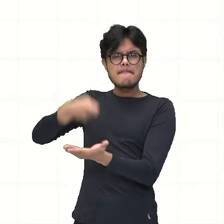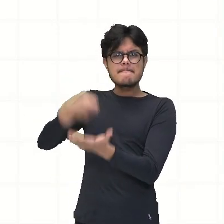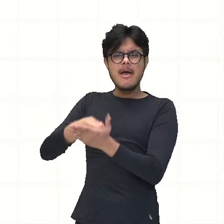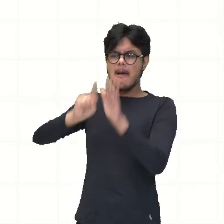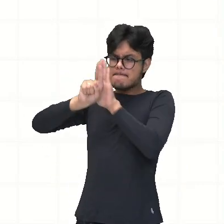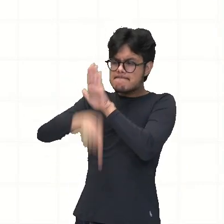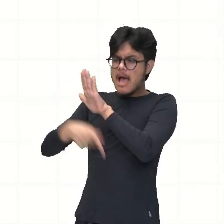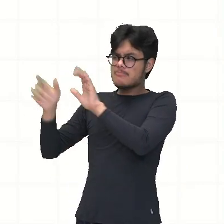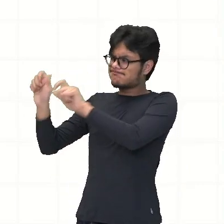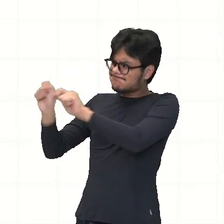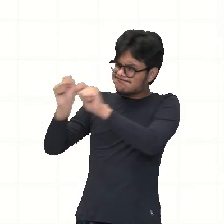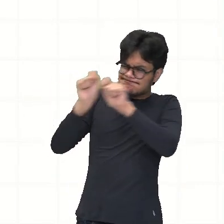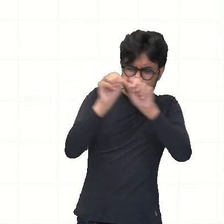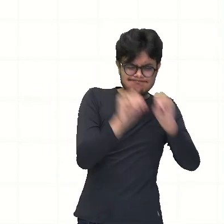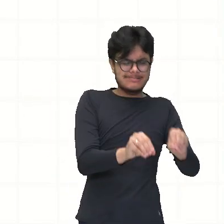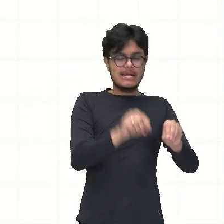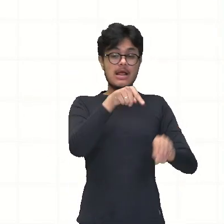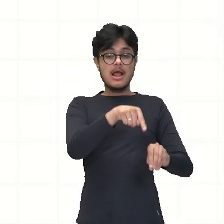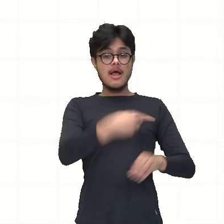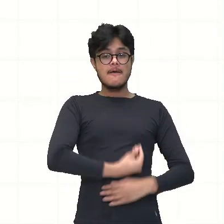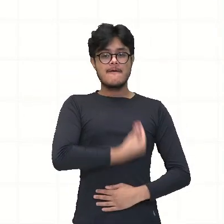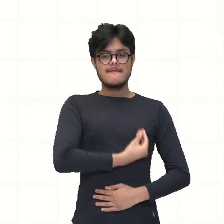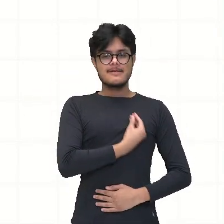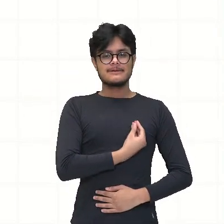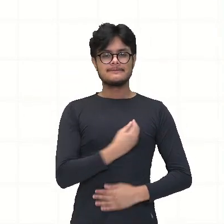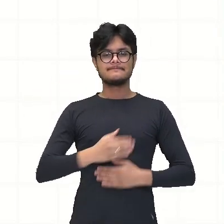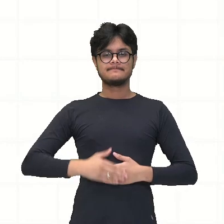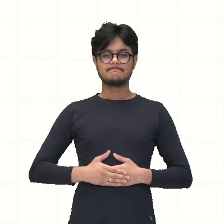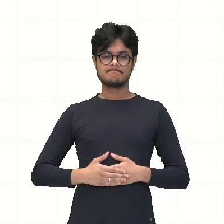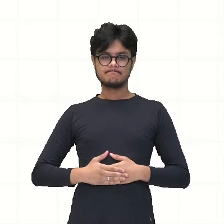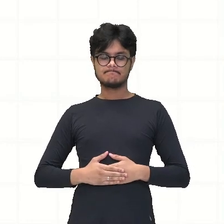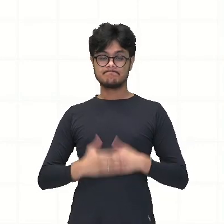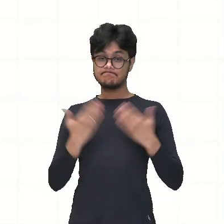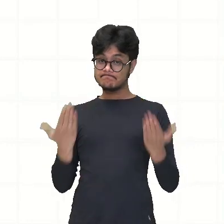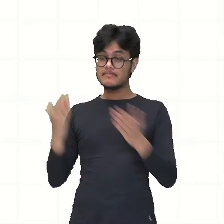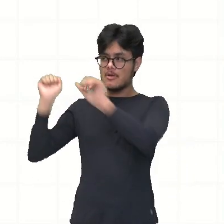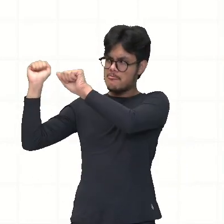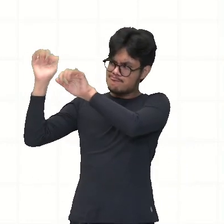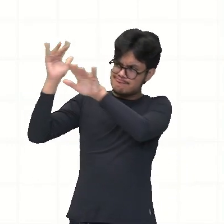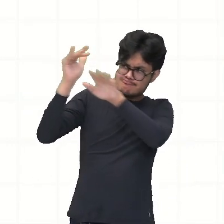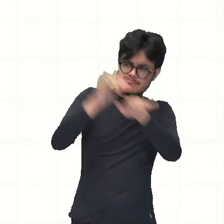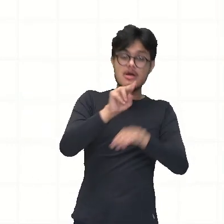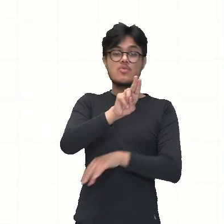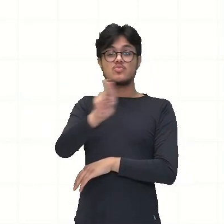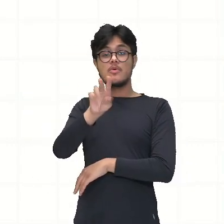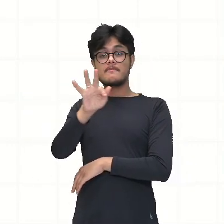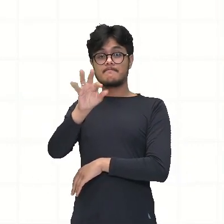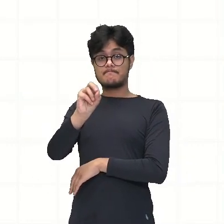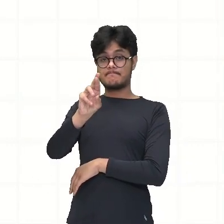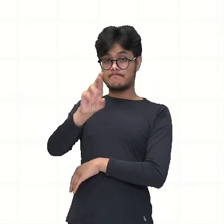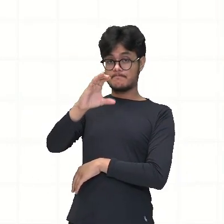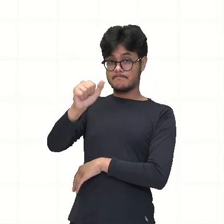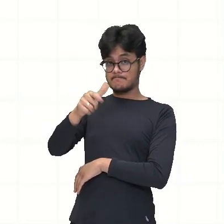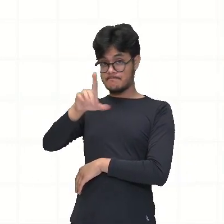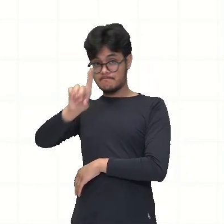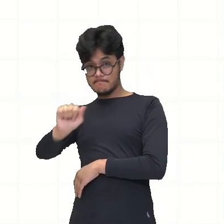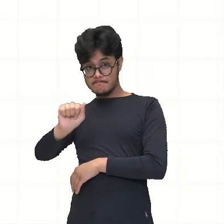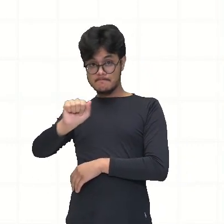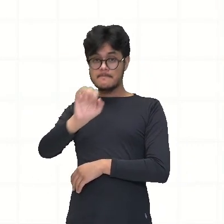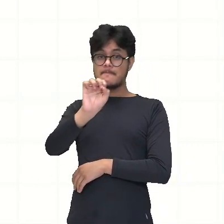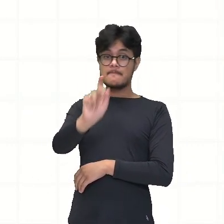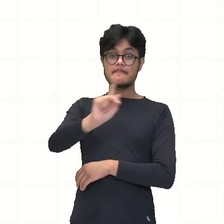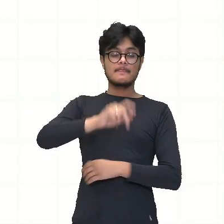aqui à força. Então, isso vai caracterizar essa imigração forçada, tá